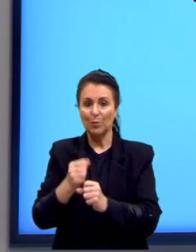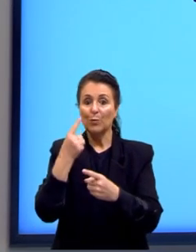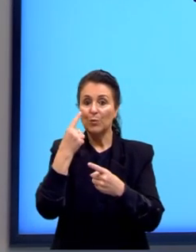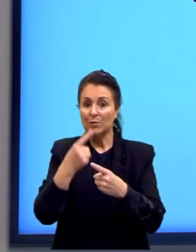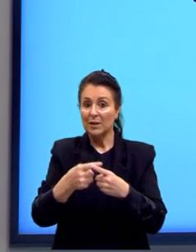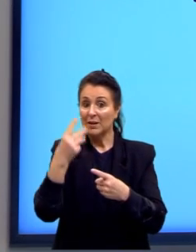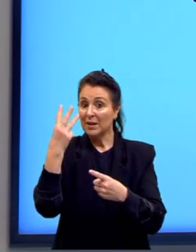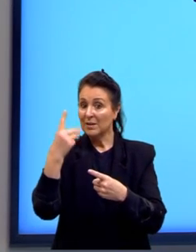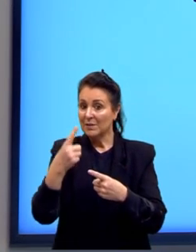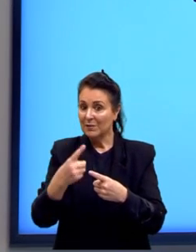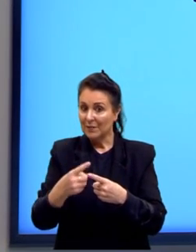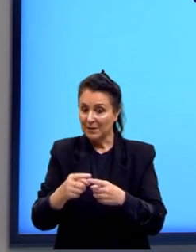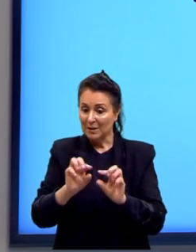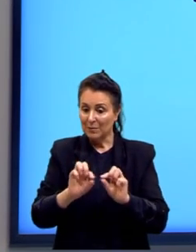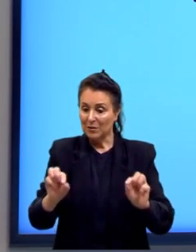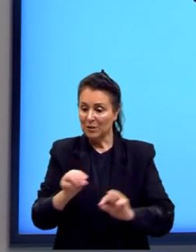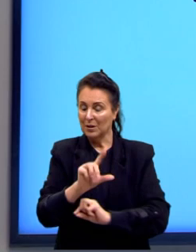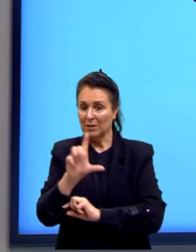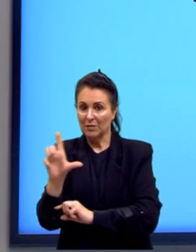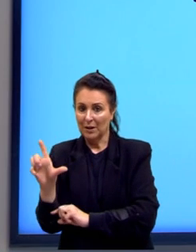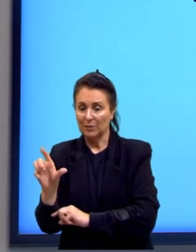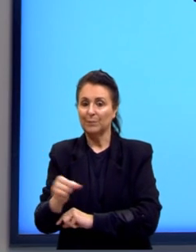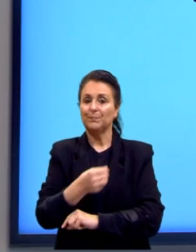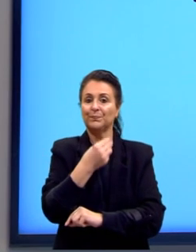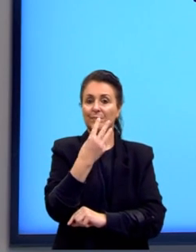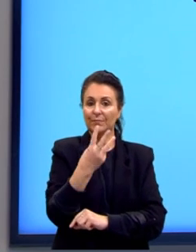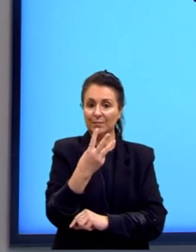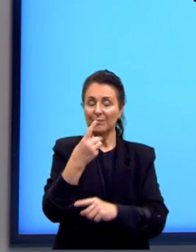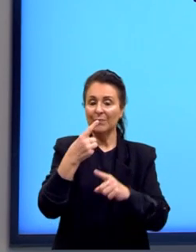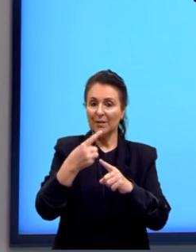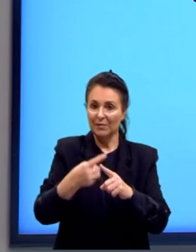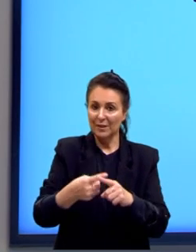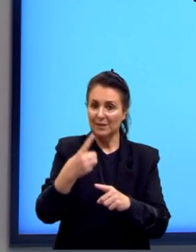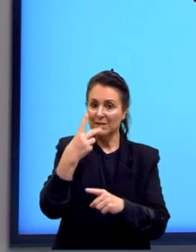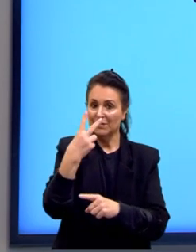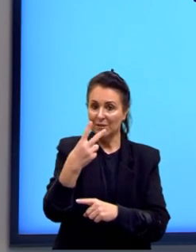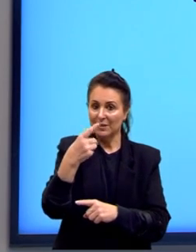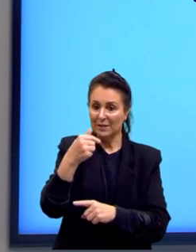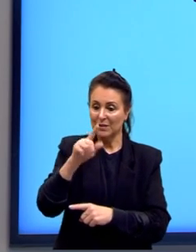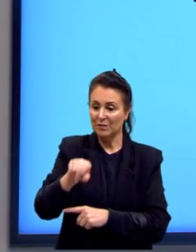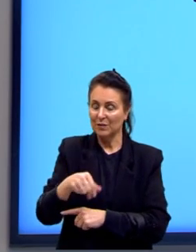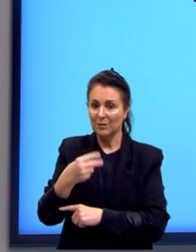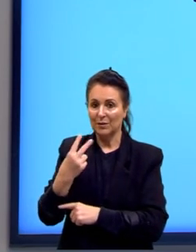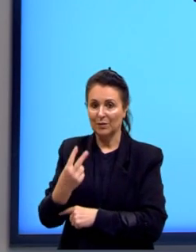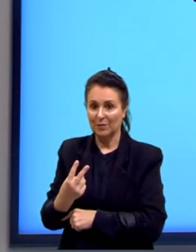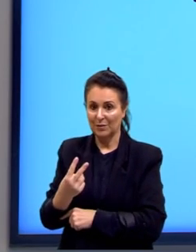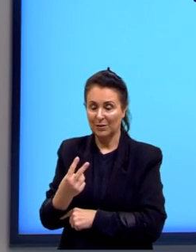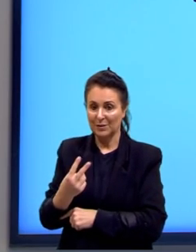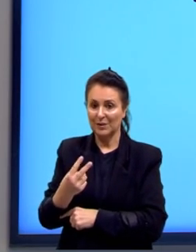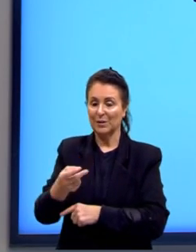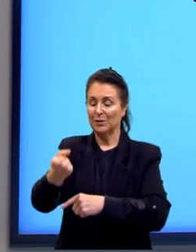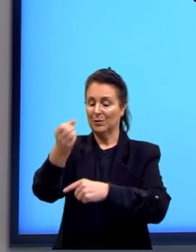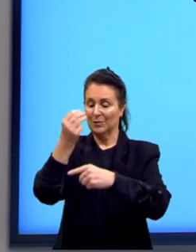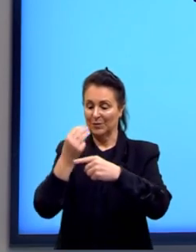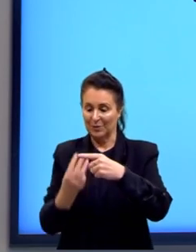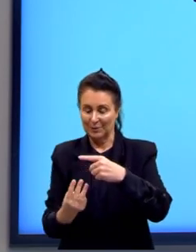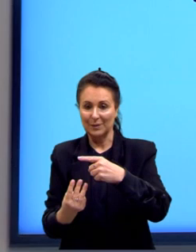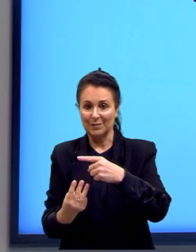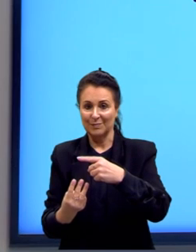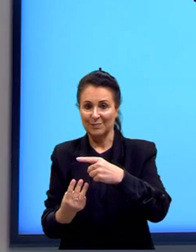a medida do lado então eu tenho três vezes 27,2 sobre três